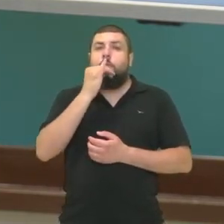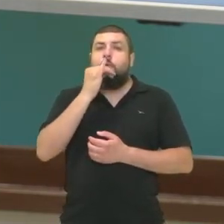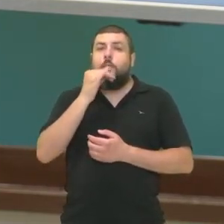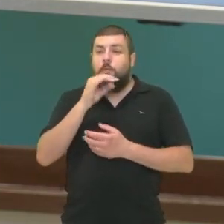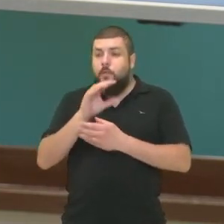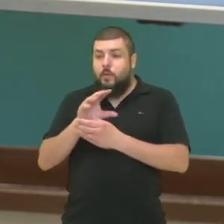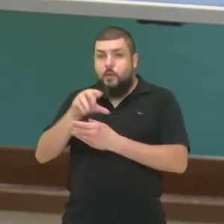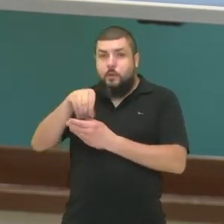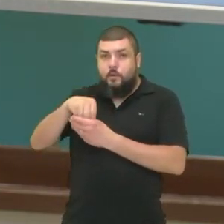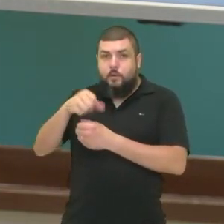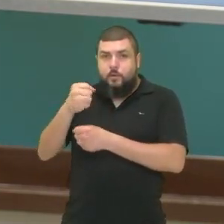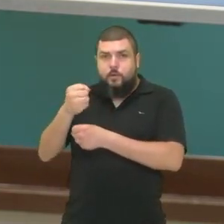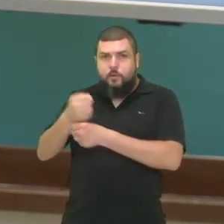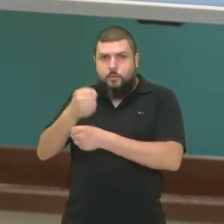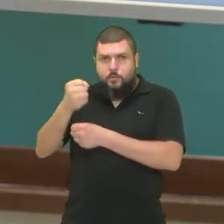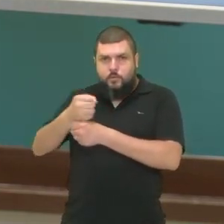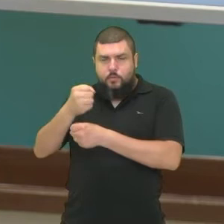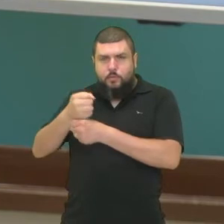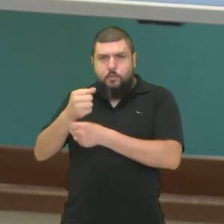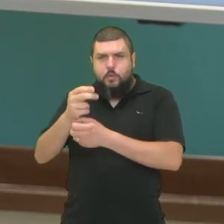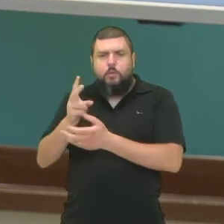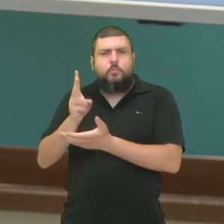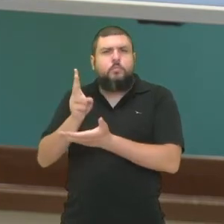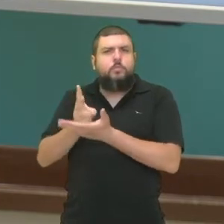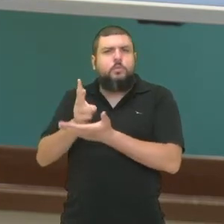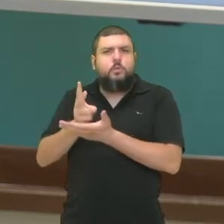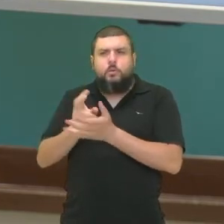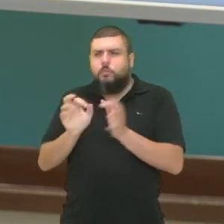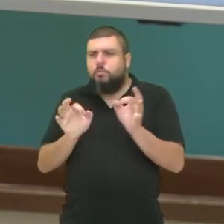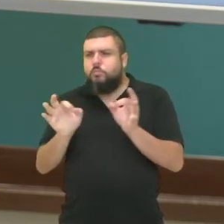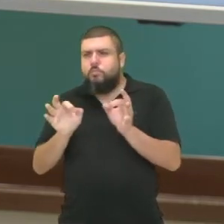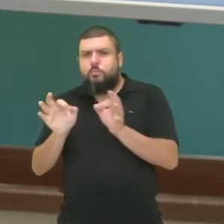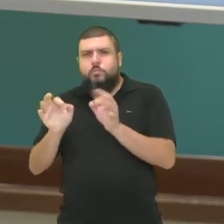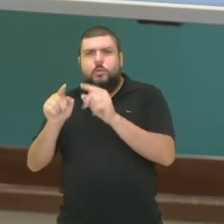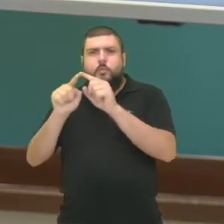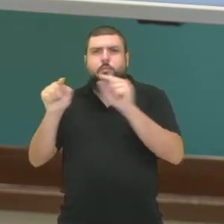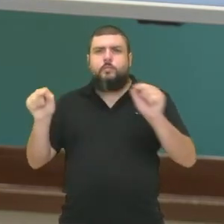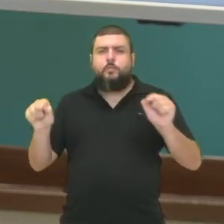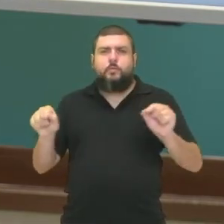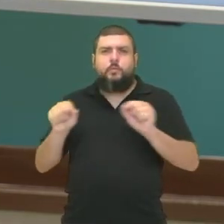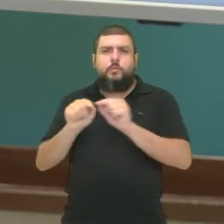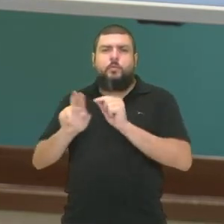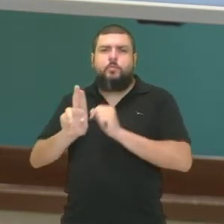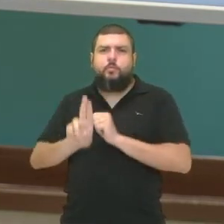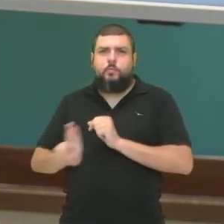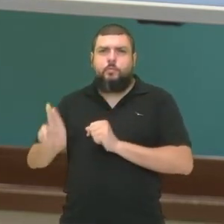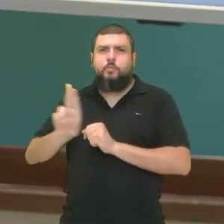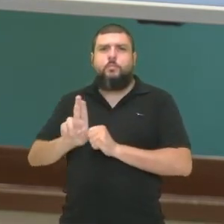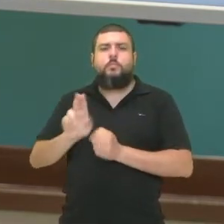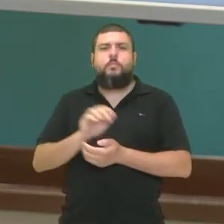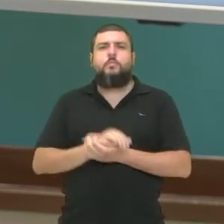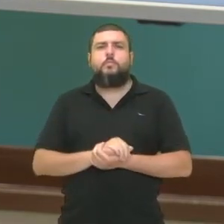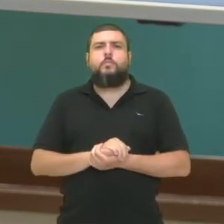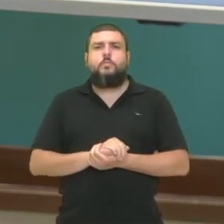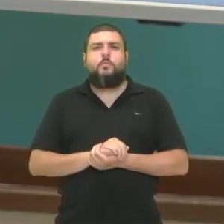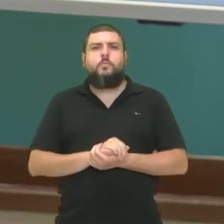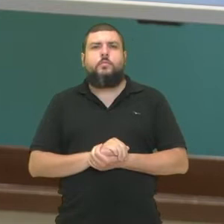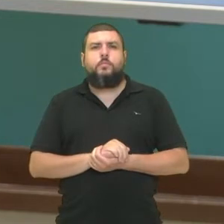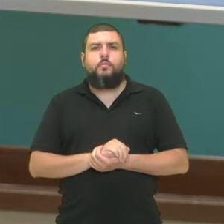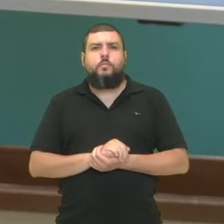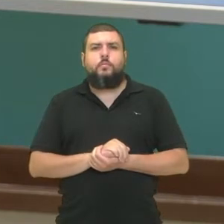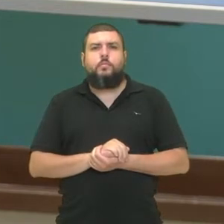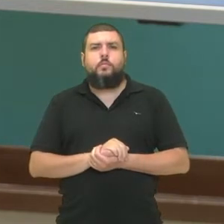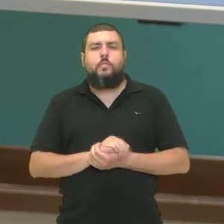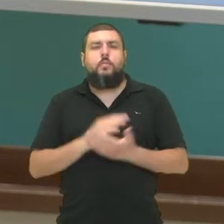ver sempre a formação de triângulos nessas construções. Então vamos ver o que seriam essas condições para a gente